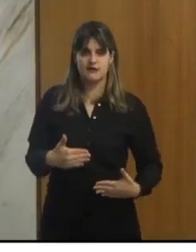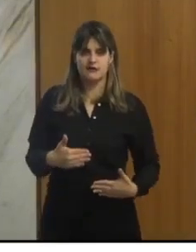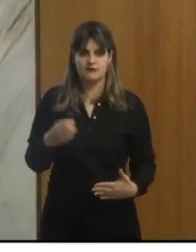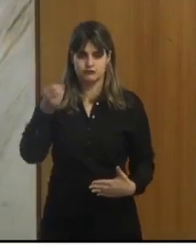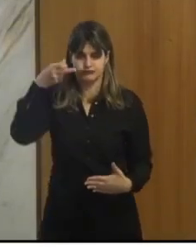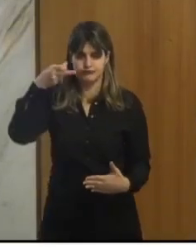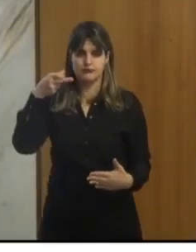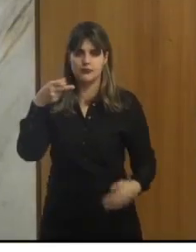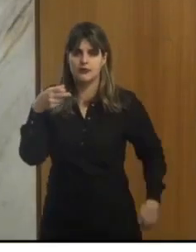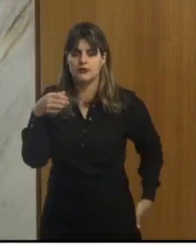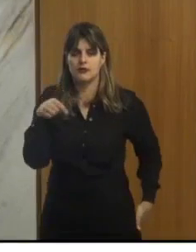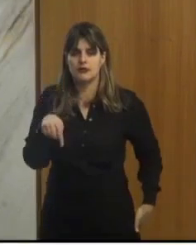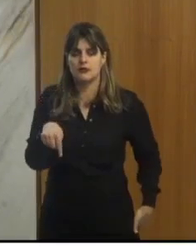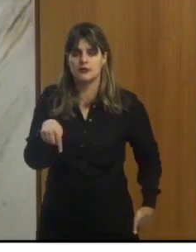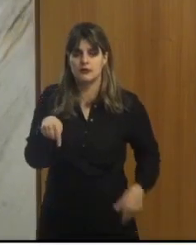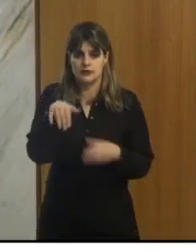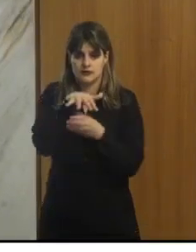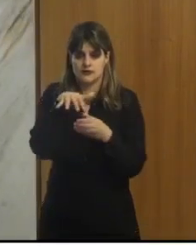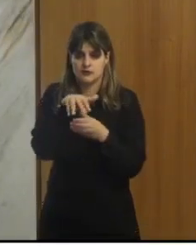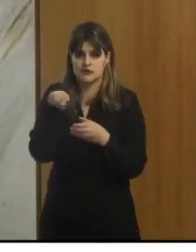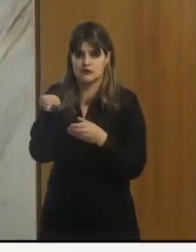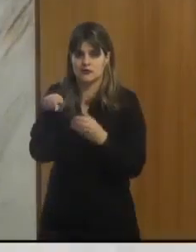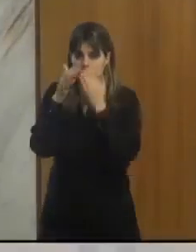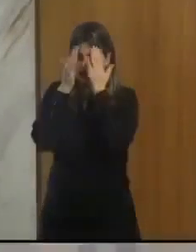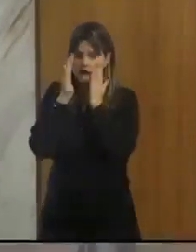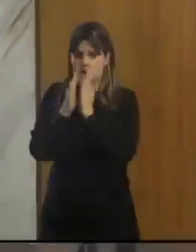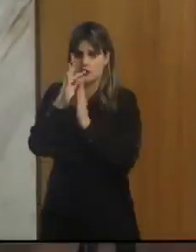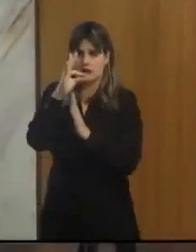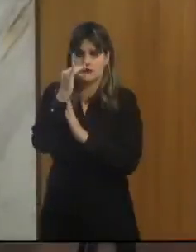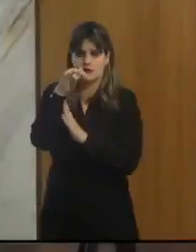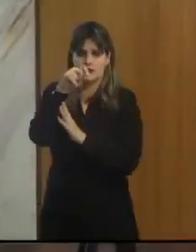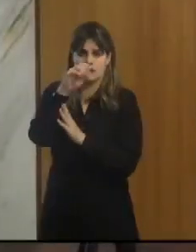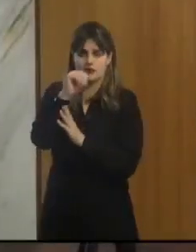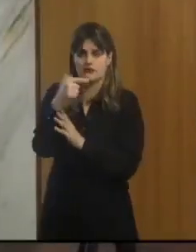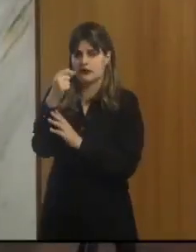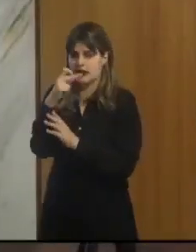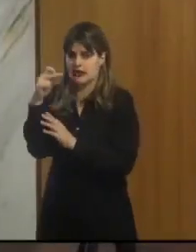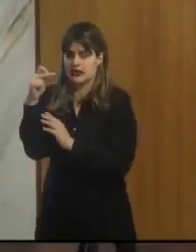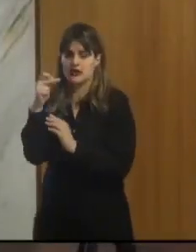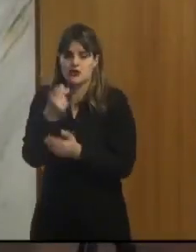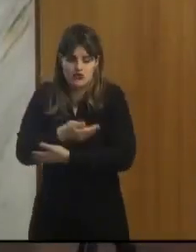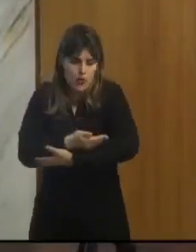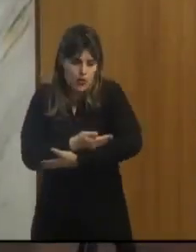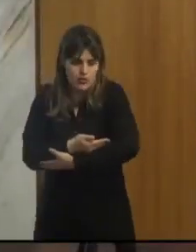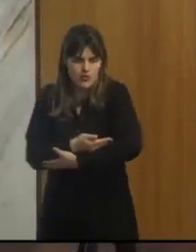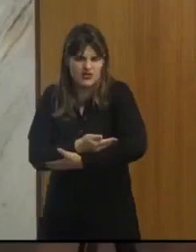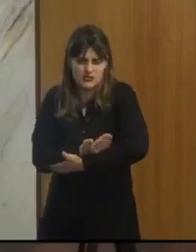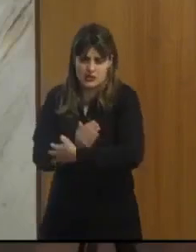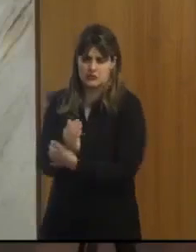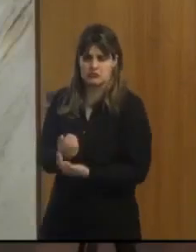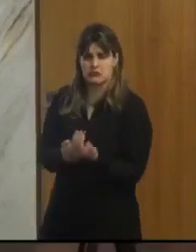sendo neste caso da Nossa Senhora de Finisterra, a figura do menino tem assim uma colocação meio estranha, está virada para a